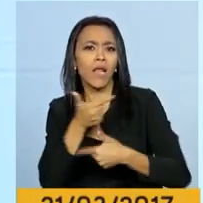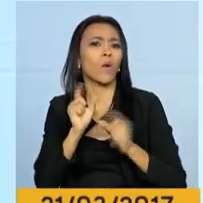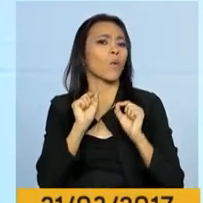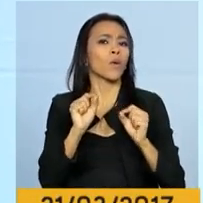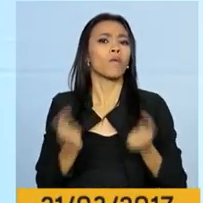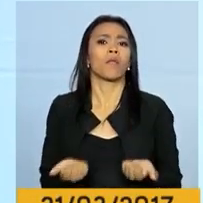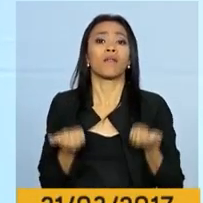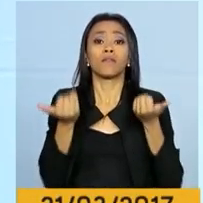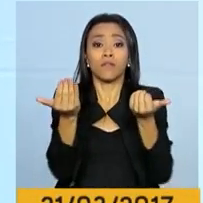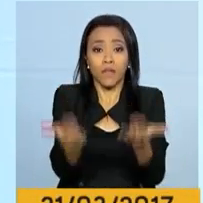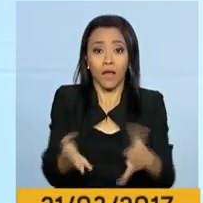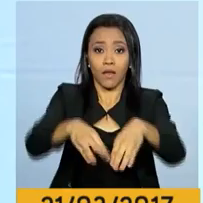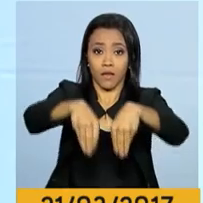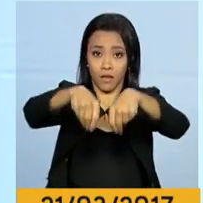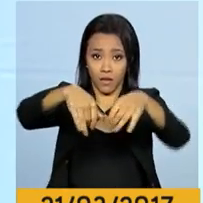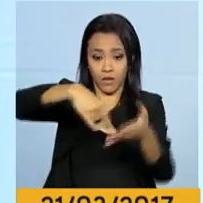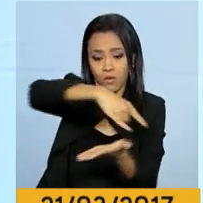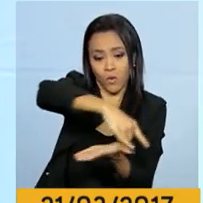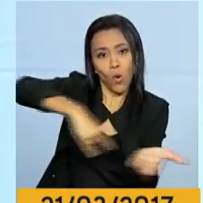a regularização fundiária